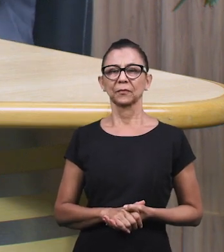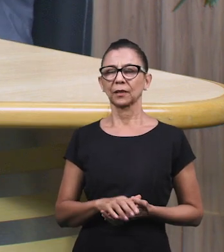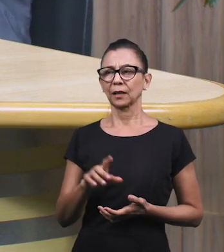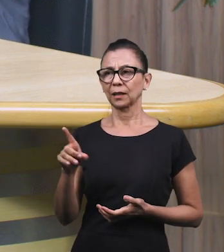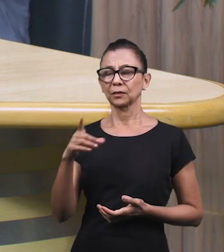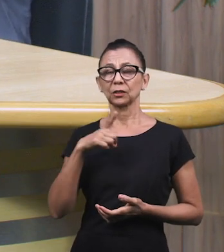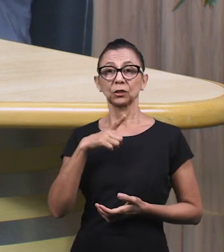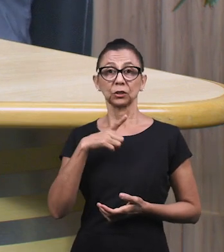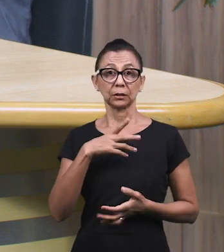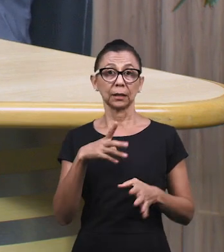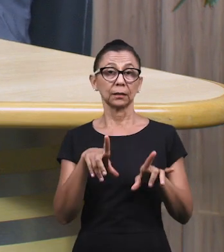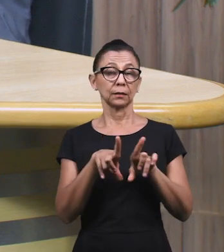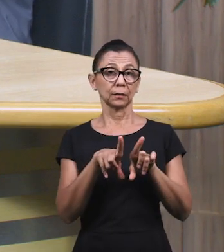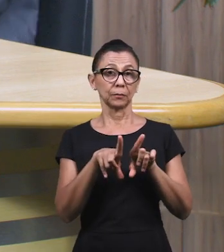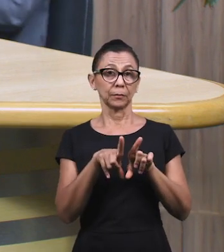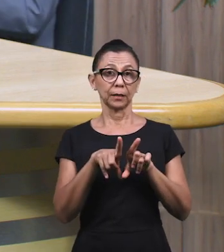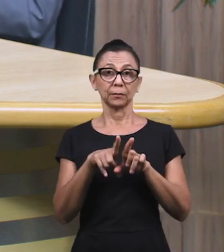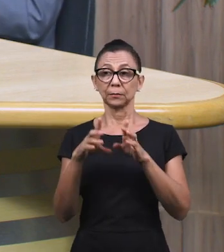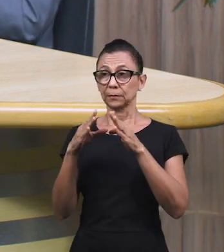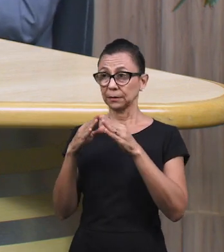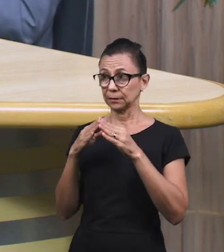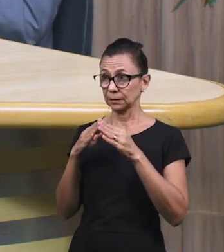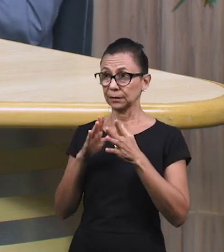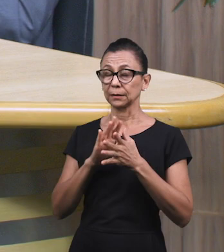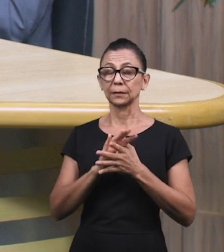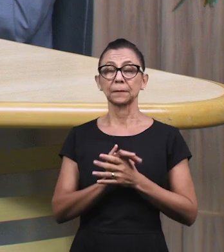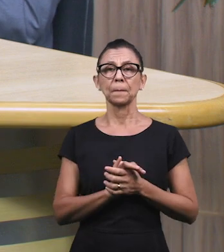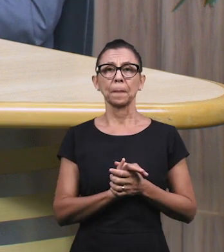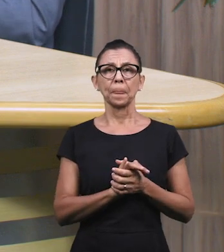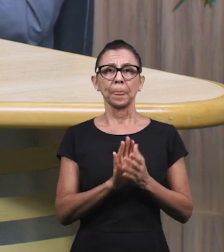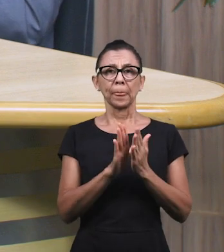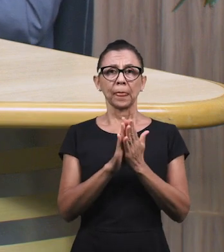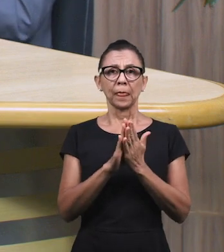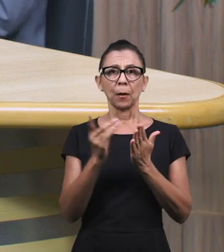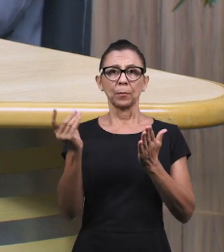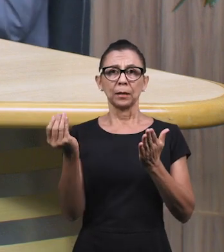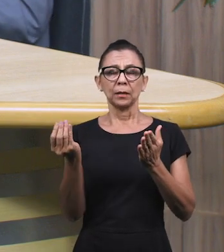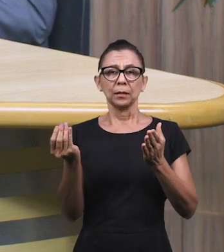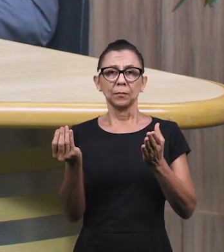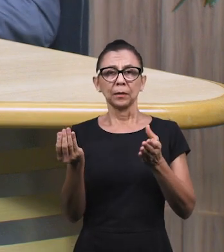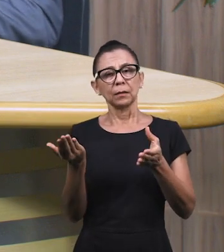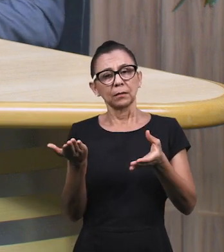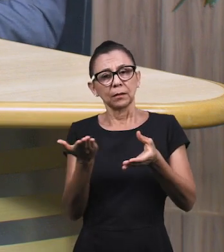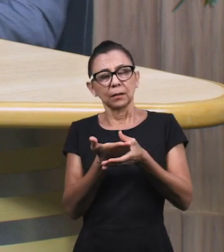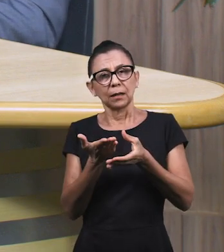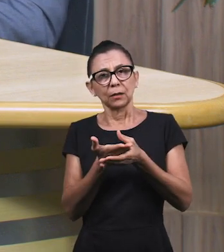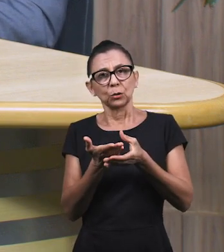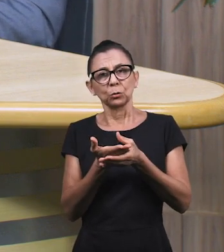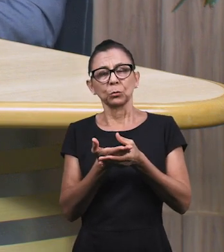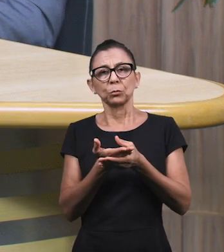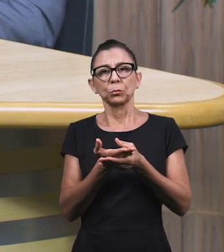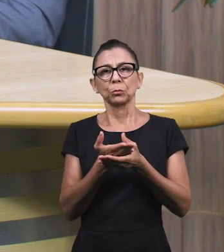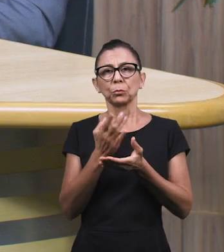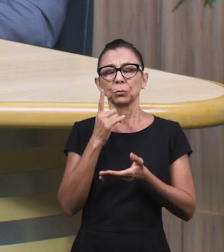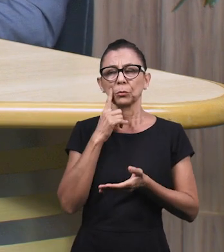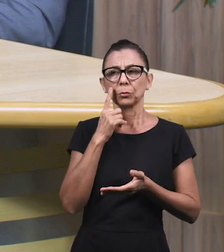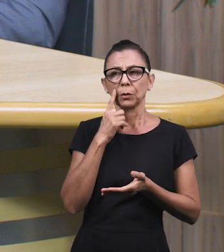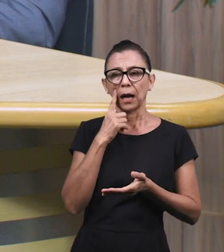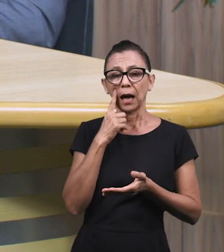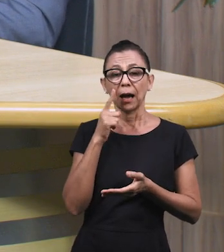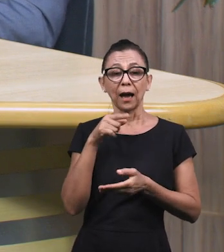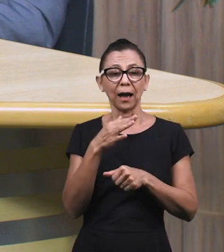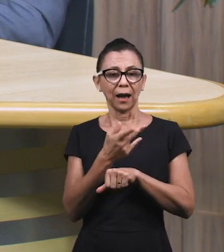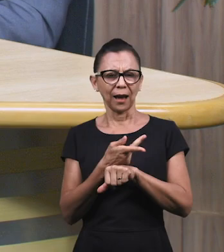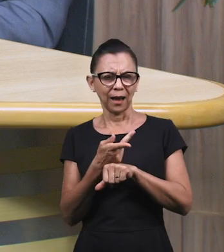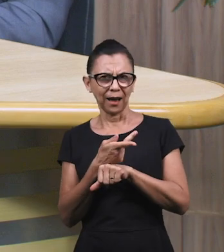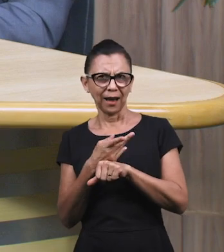gente tem, inclusive, dá licença aqui, nas nossas Bíblias, né? No final da Bíblia, a gente tem, deixa eu ver,